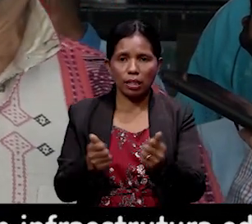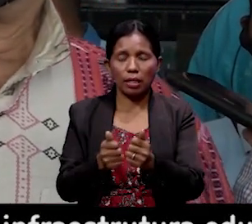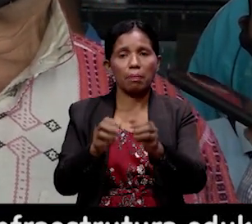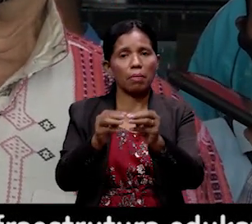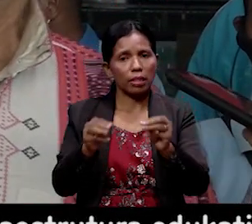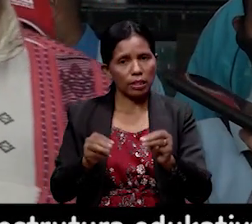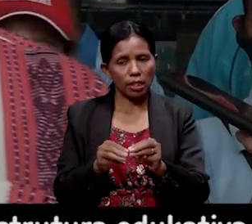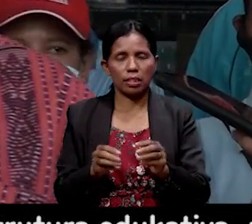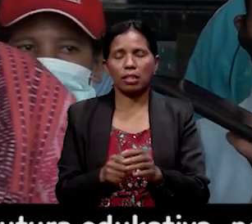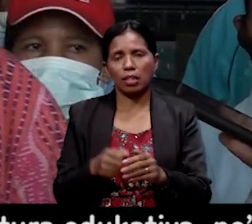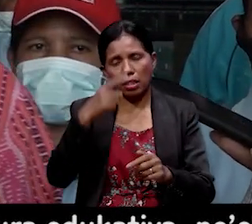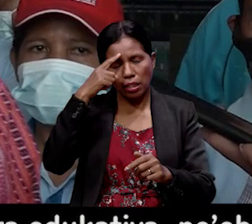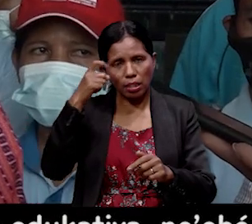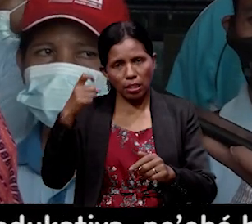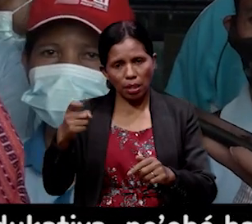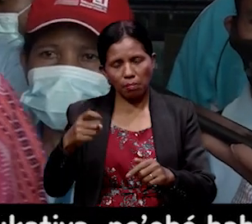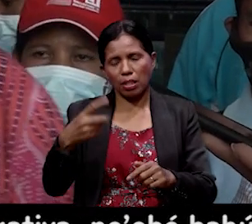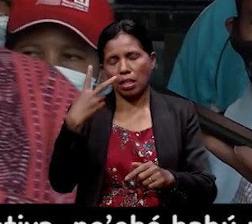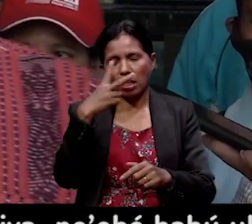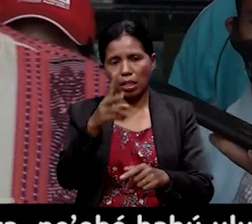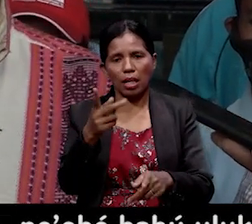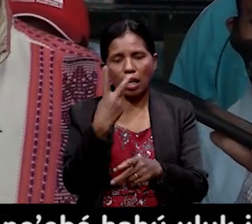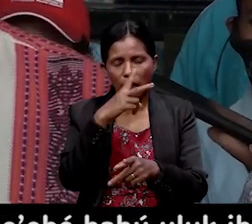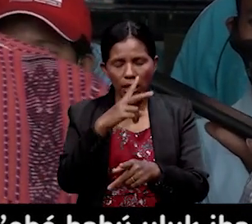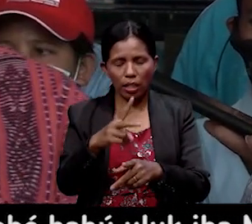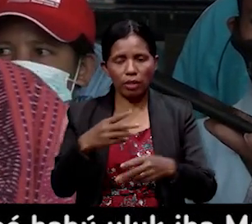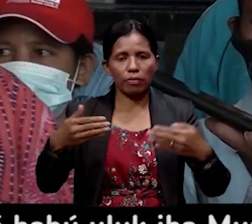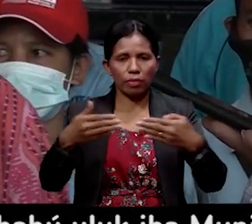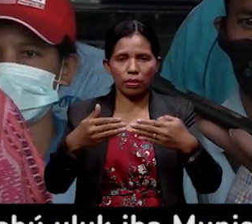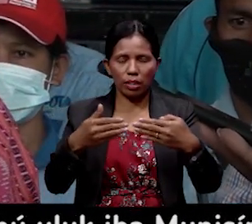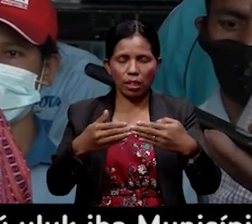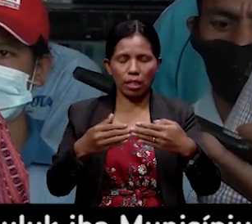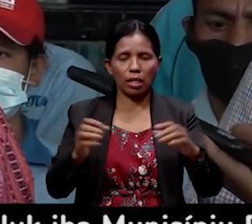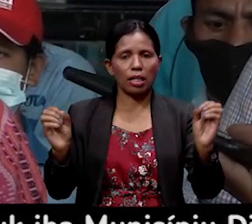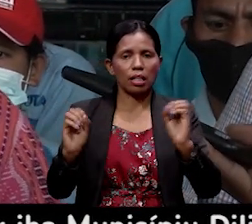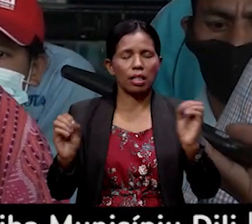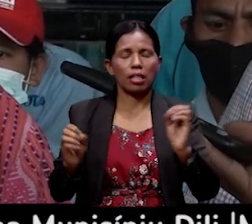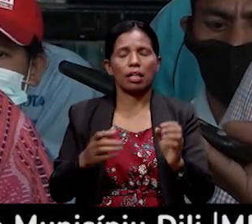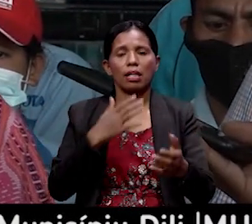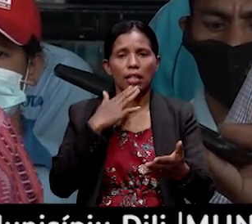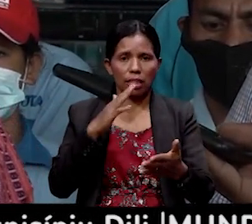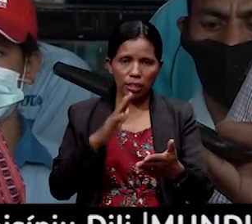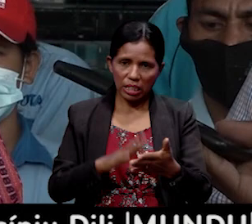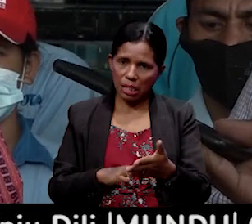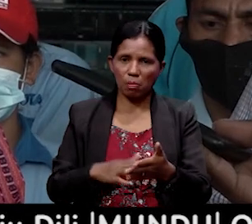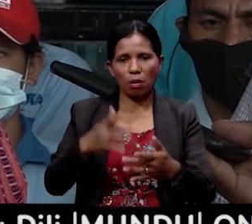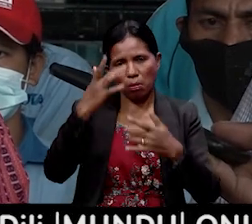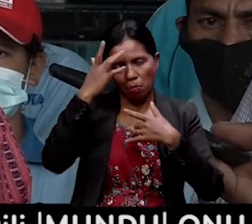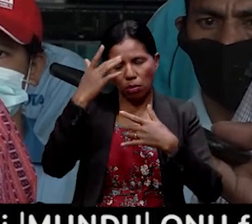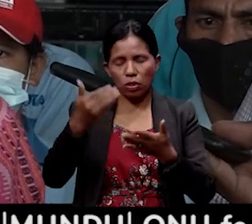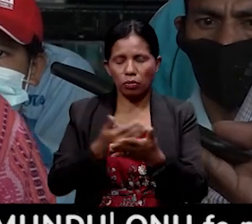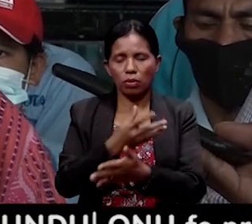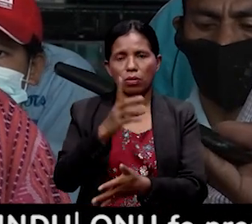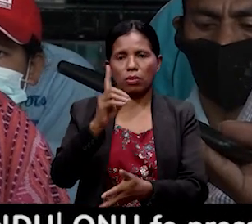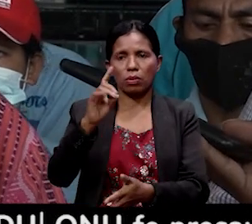tamba controla fronteira la dia, maka Delta tamo na luki de Hermera, timuruan rasi